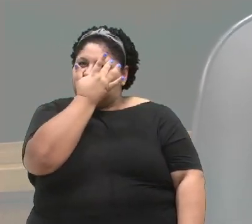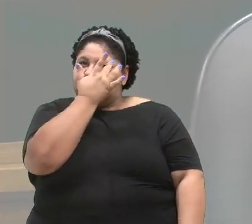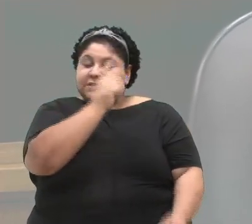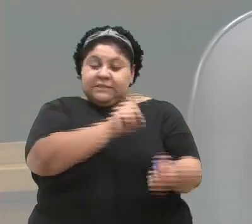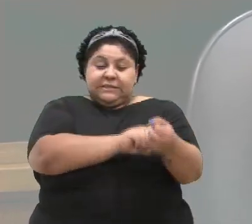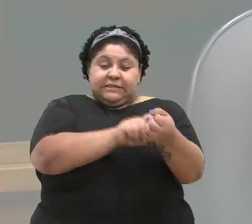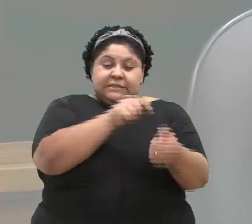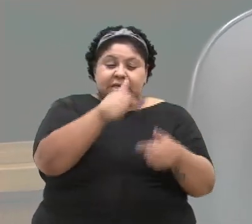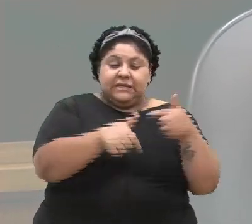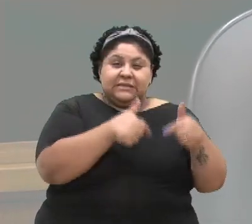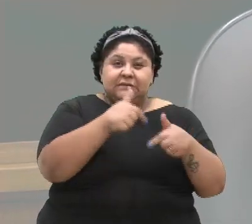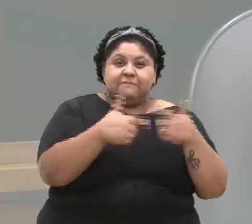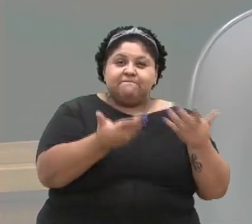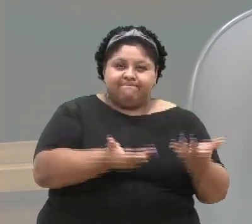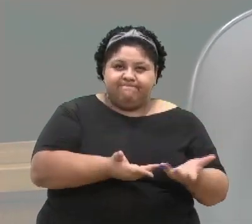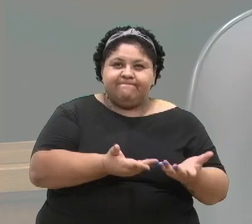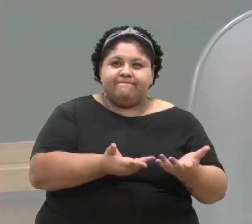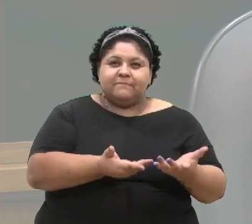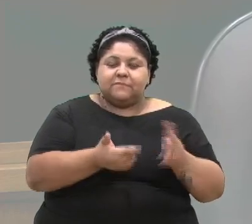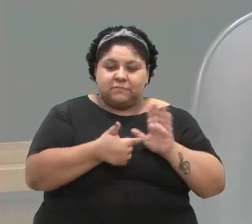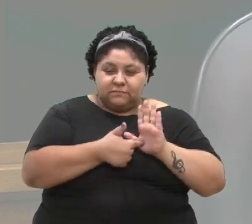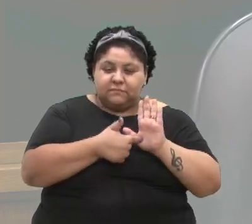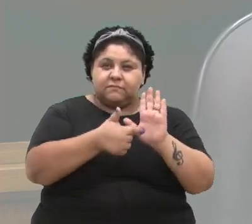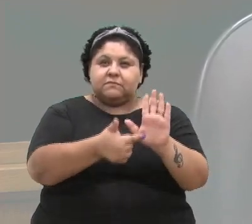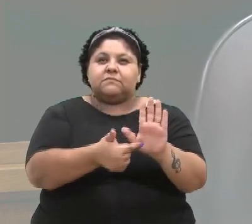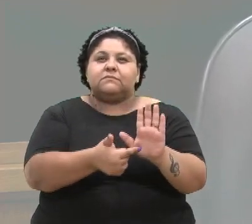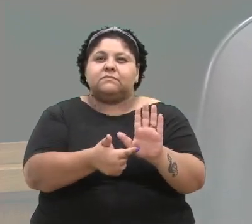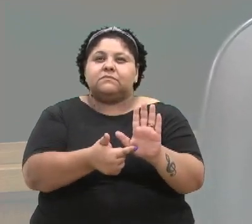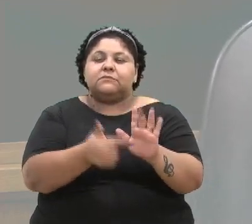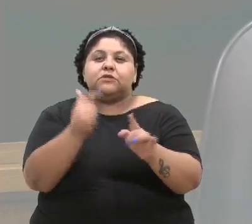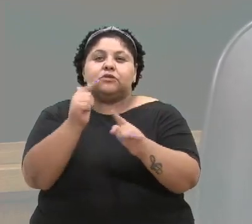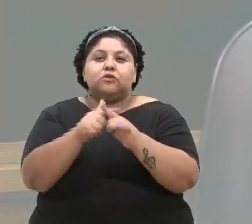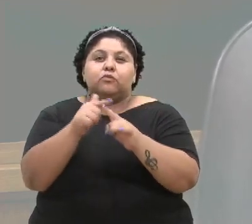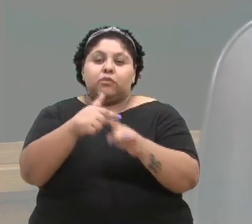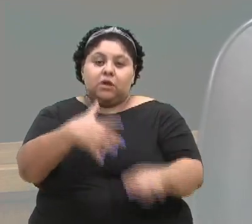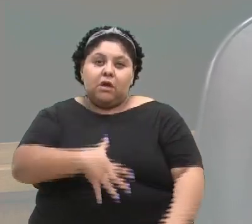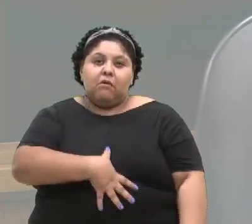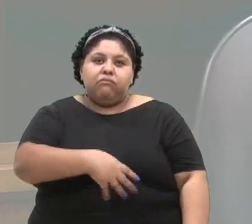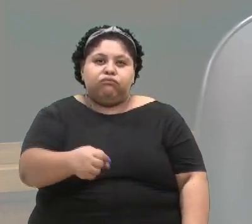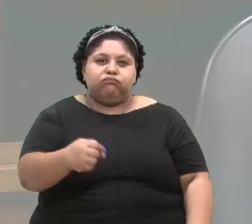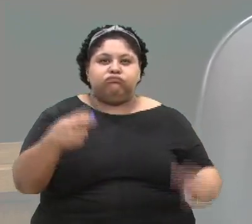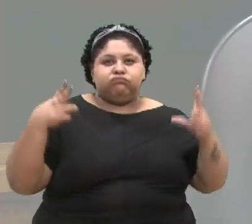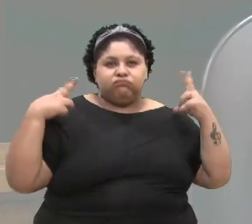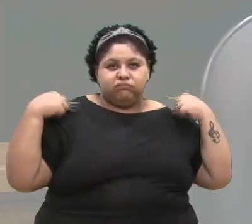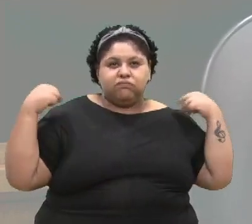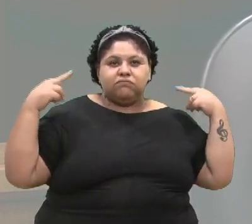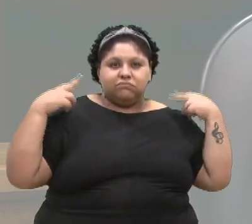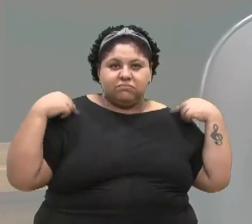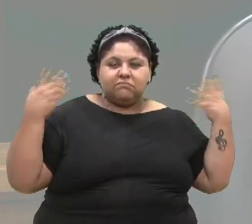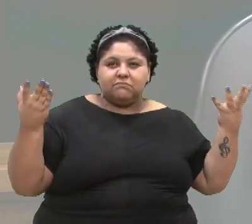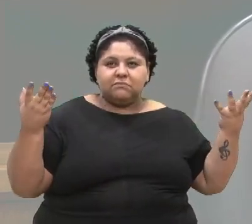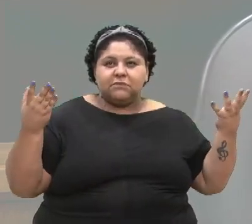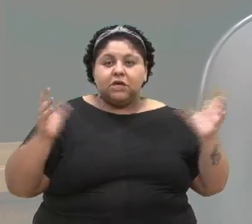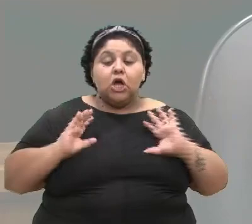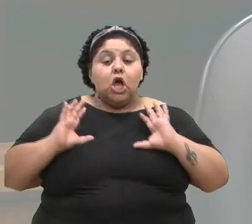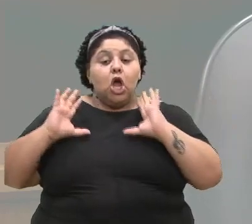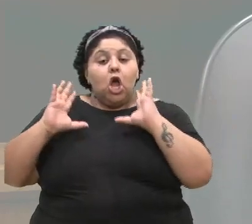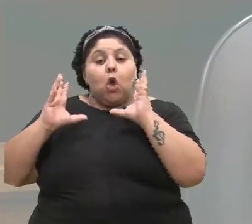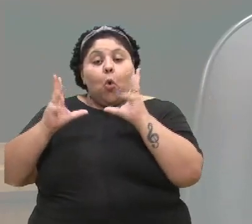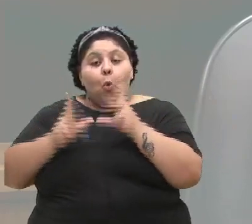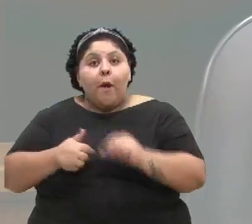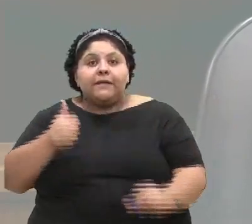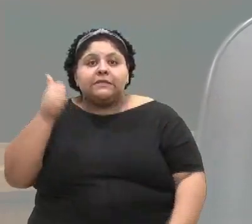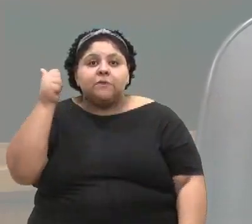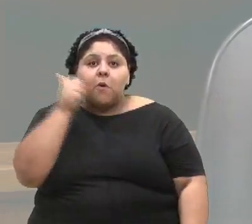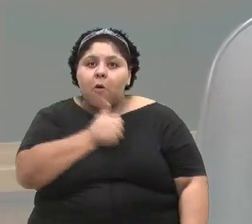inclusive, revelado a causa do suicídio desse motorista de aplicativo. Quantas